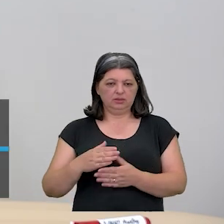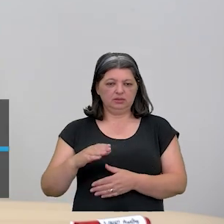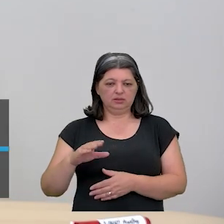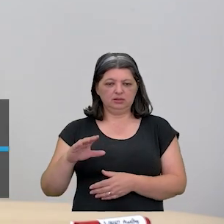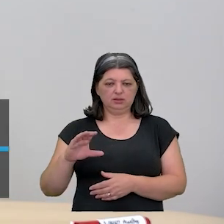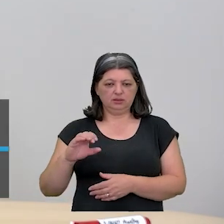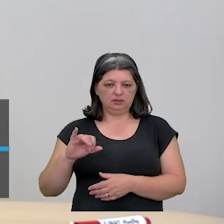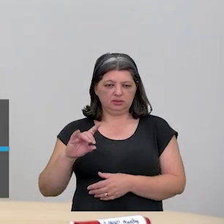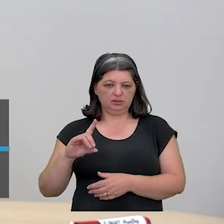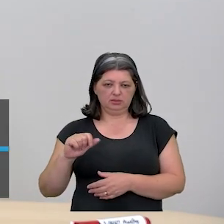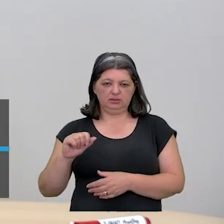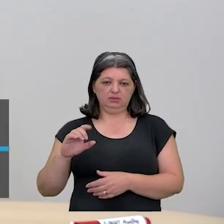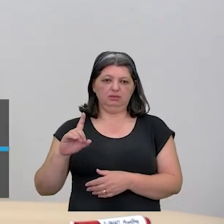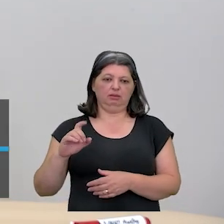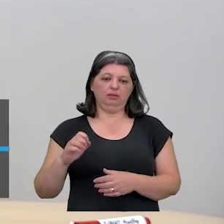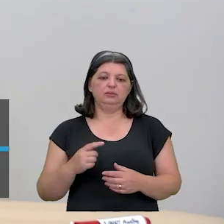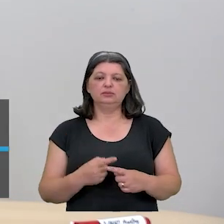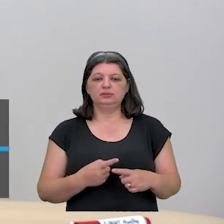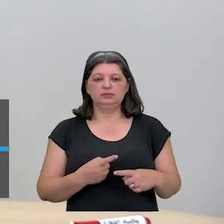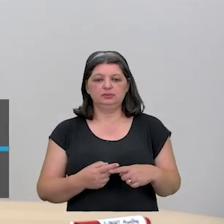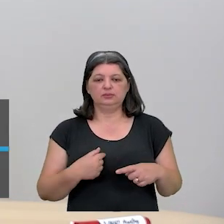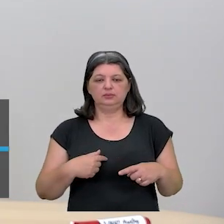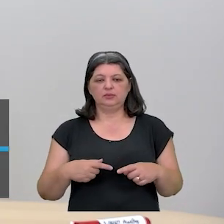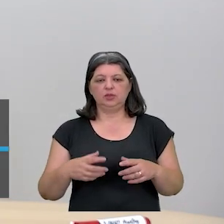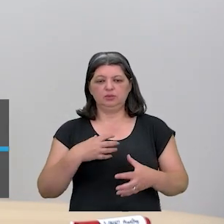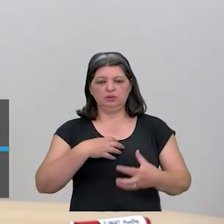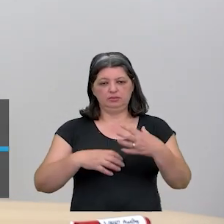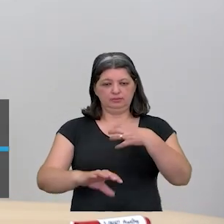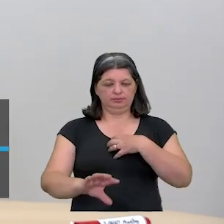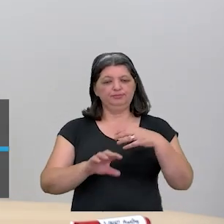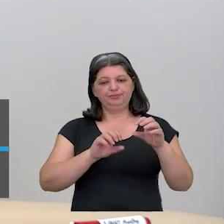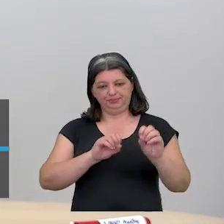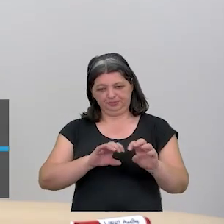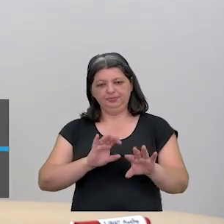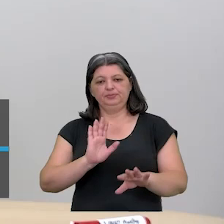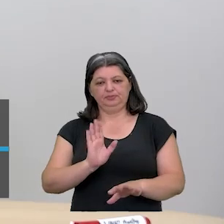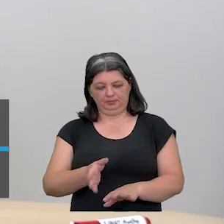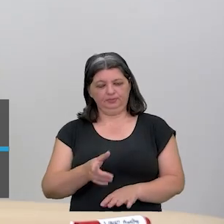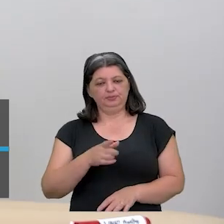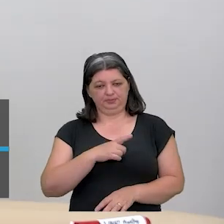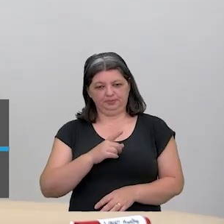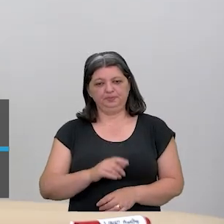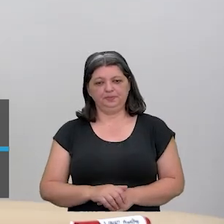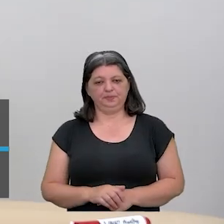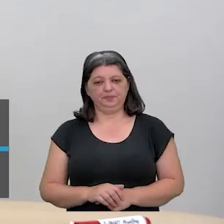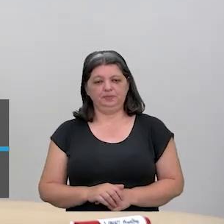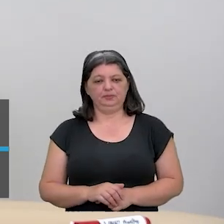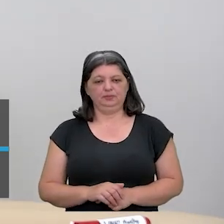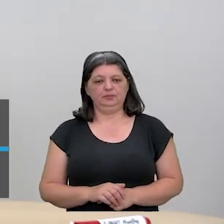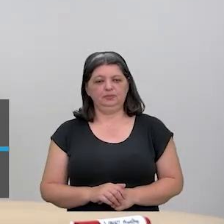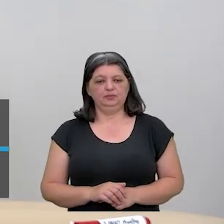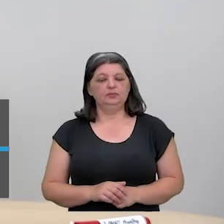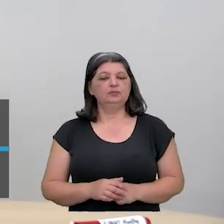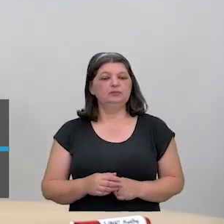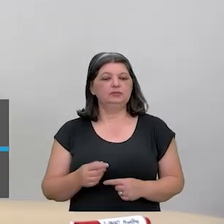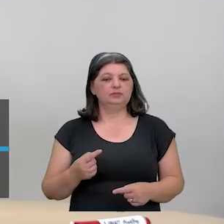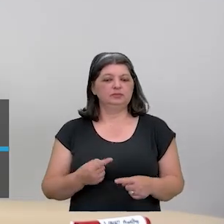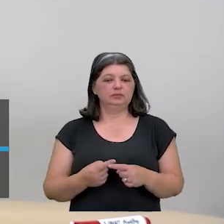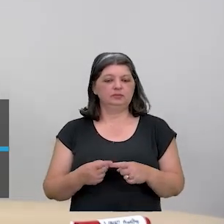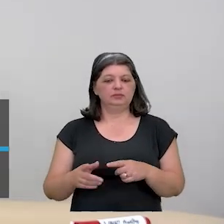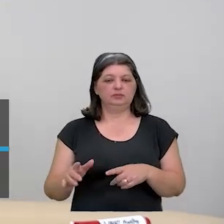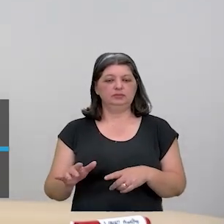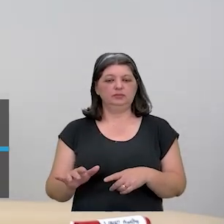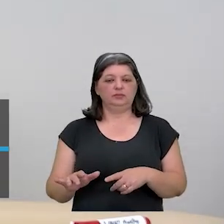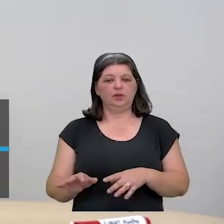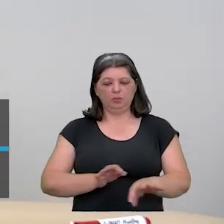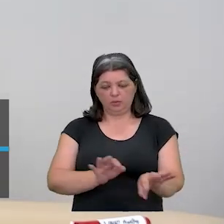ela fala que quer manter a educação e a empatia, que ela já tem. Boa! Né? Isso aí! Em relação aos projetos para a